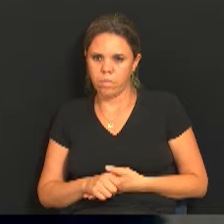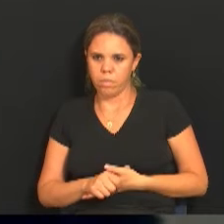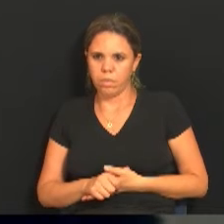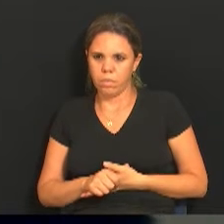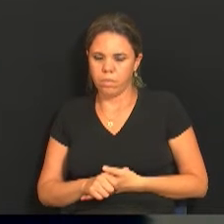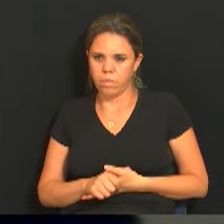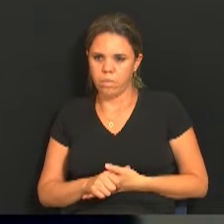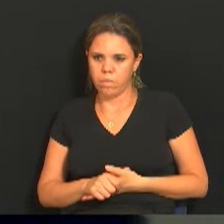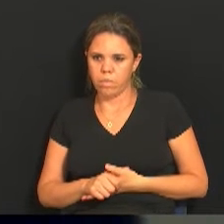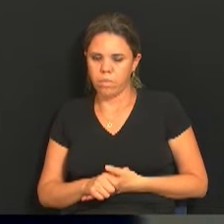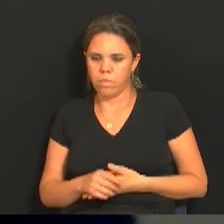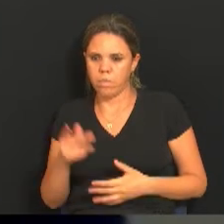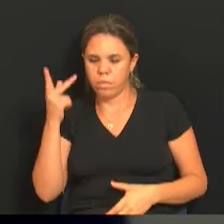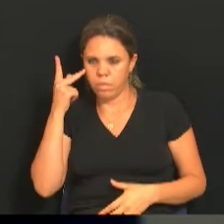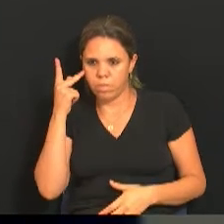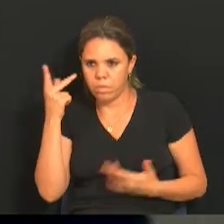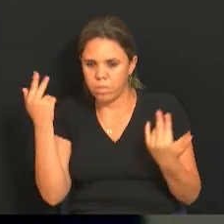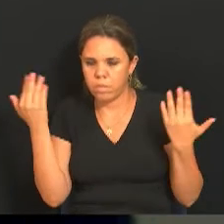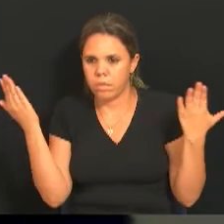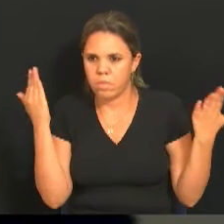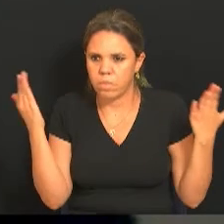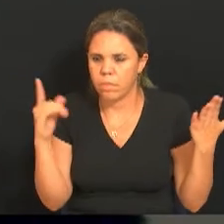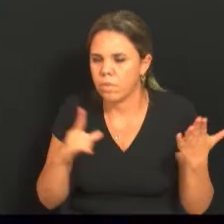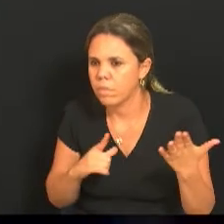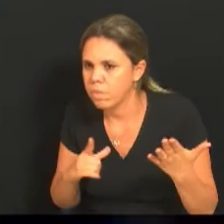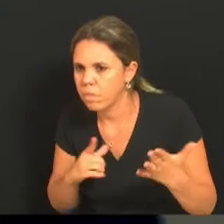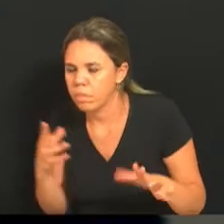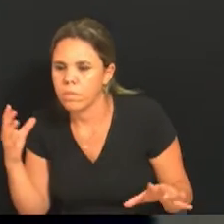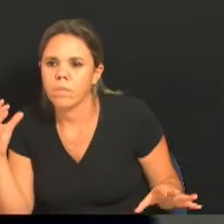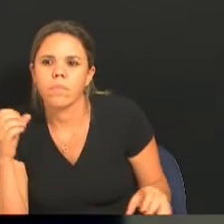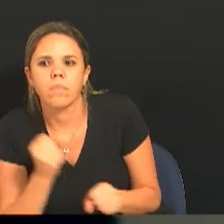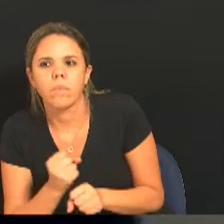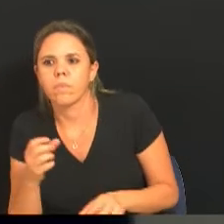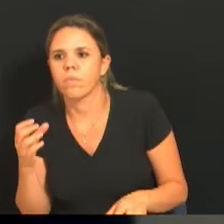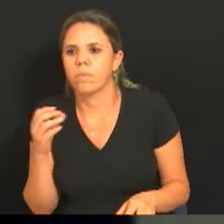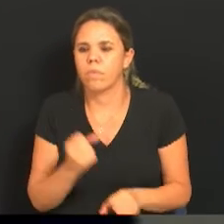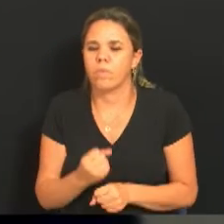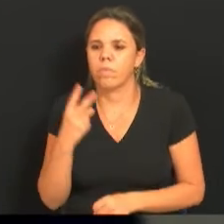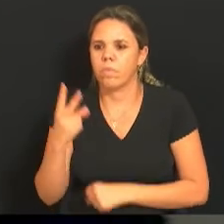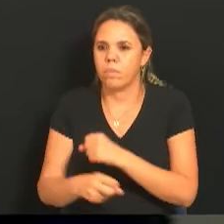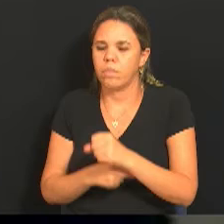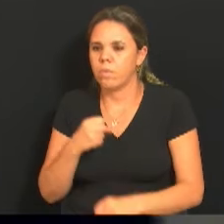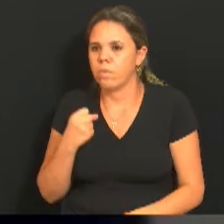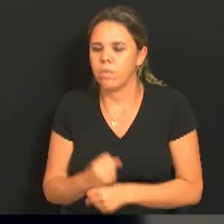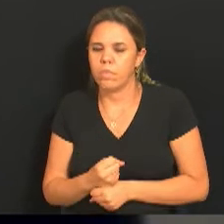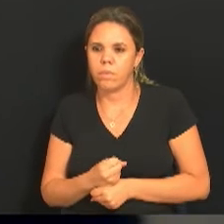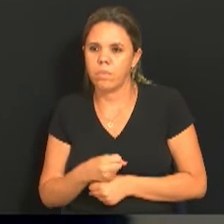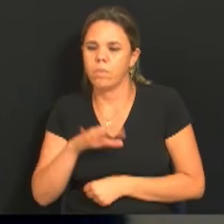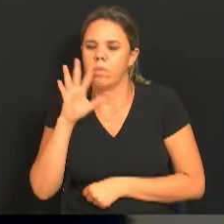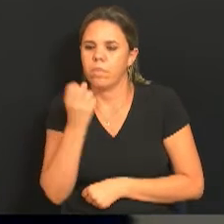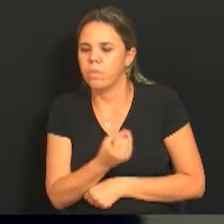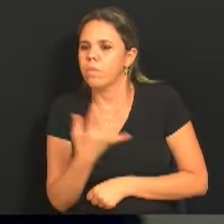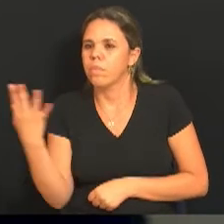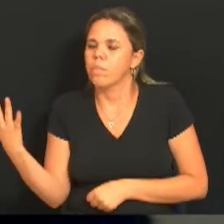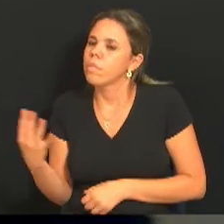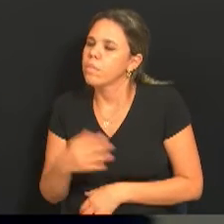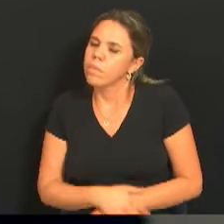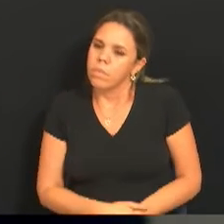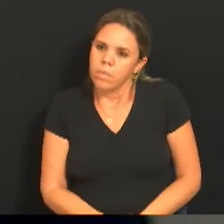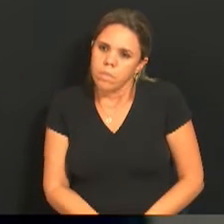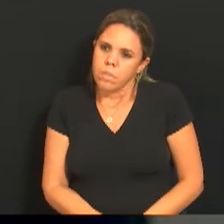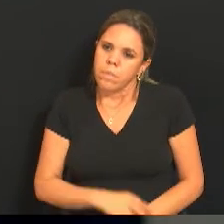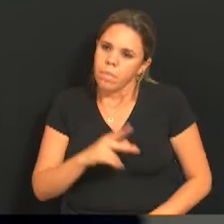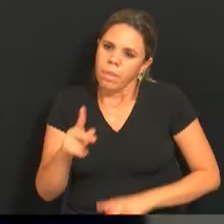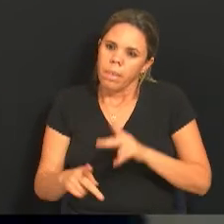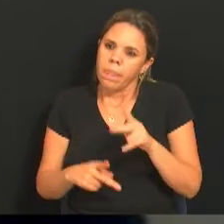a cidade de São Paulo também tem feito uma série de contagens, que faz a cada 2 anos, a cada 2 ou a cada 4 anos, a população